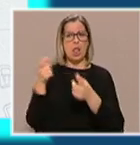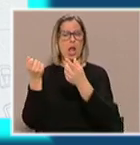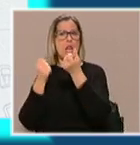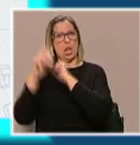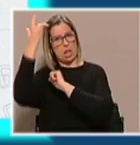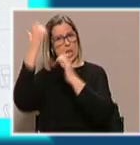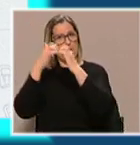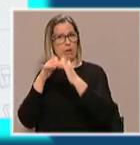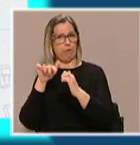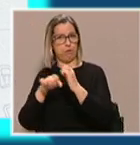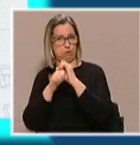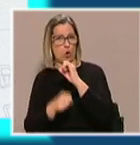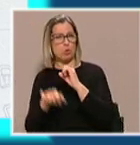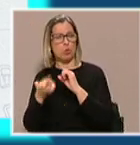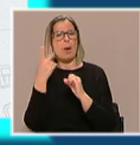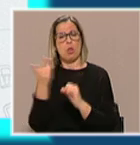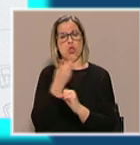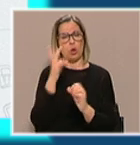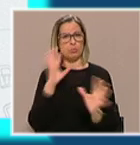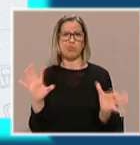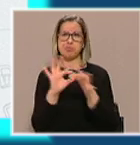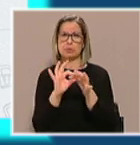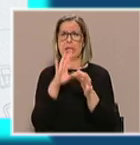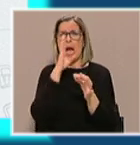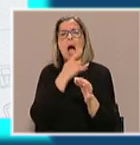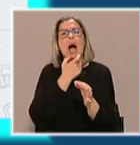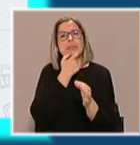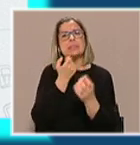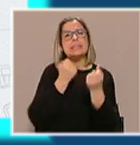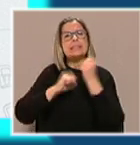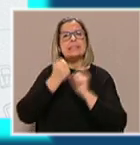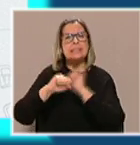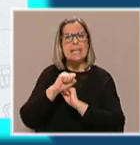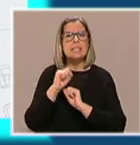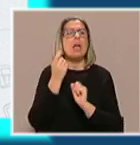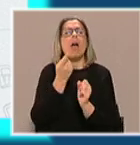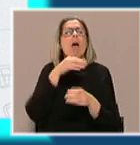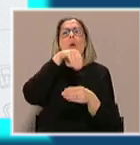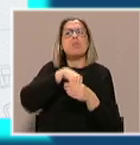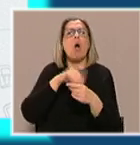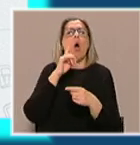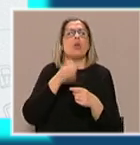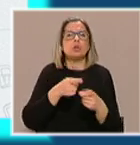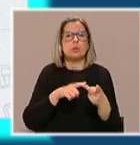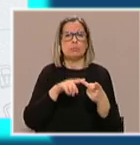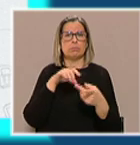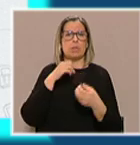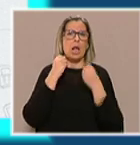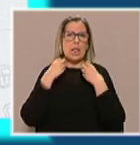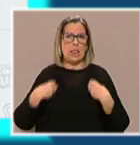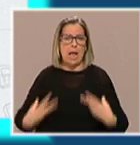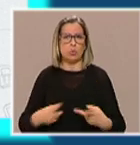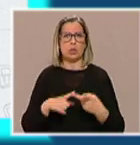nesta situação de stress, quais são os sistemas envolvidos, as glândulas as hormonas e as células-alvo,